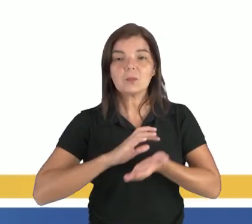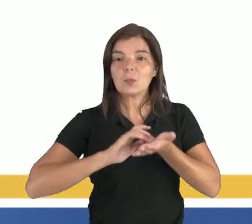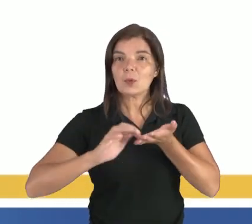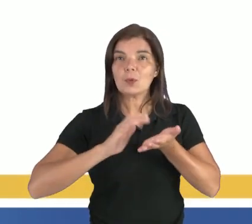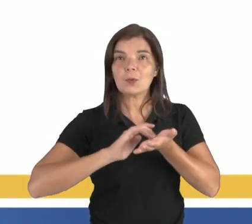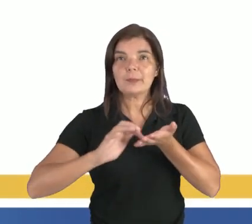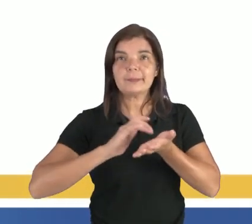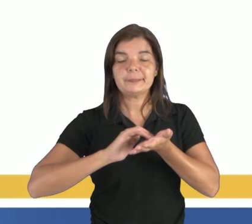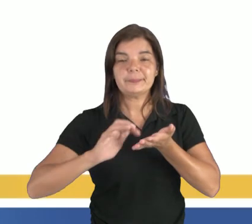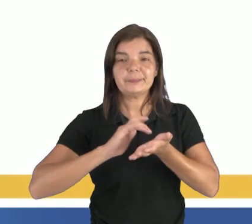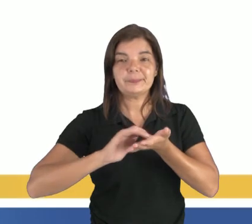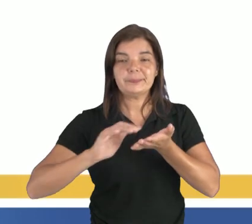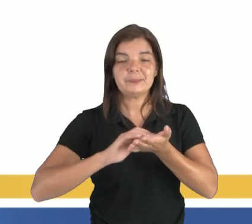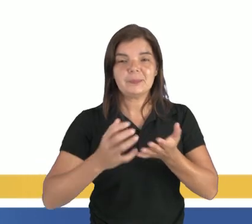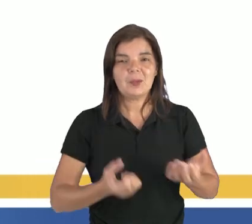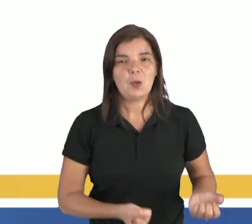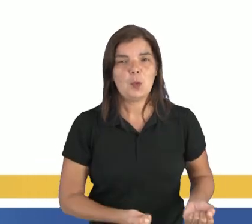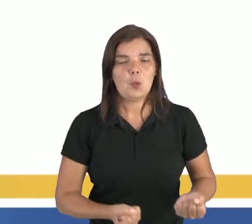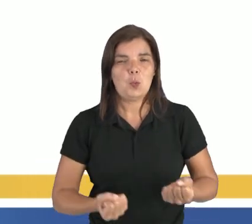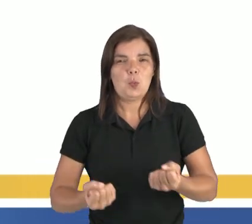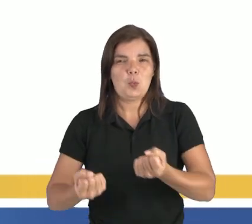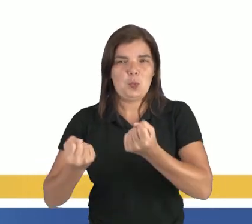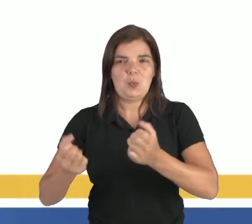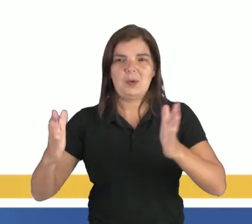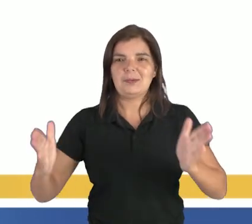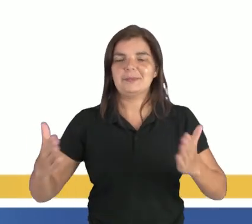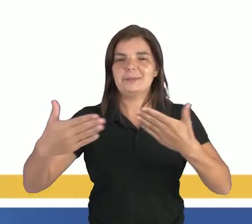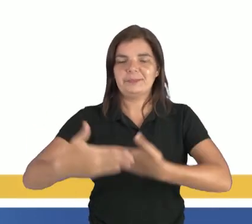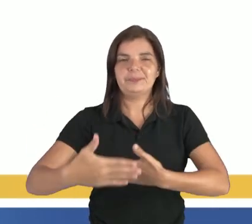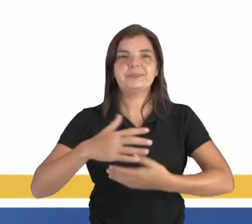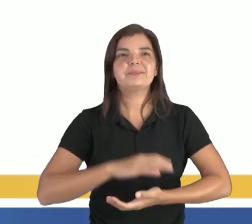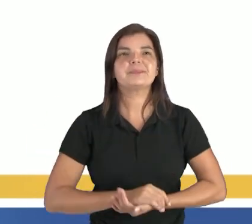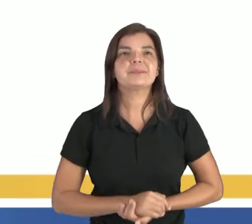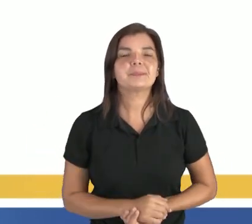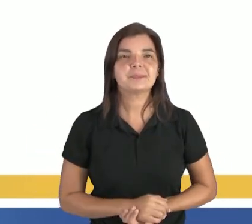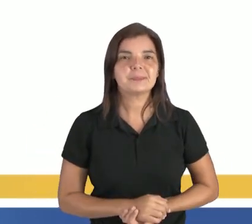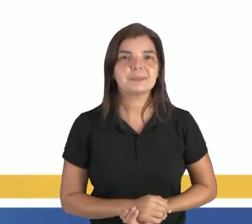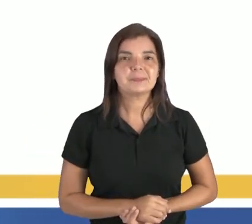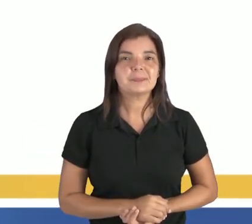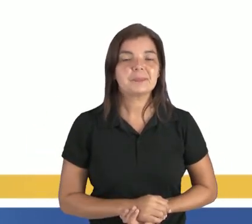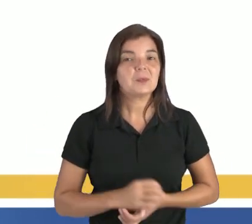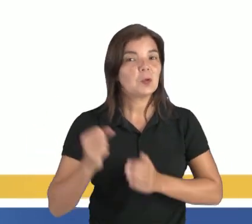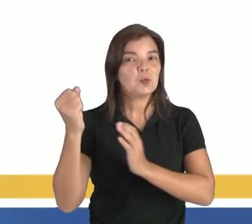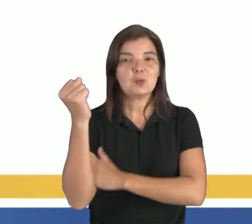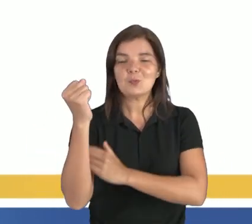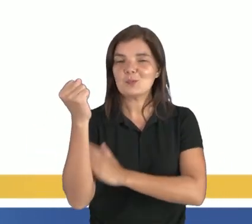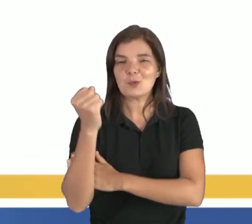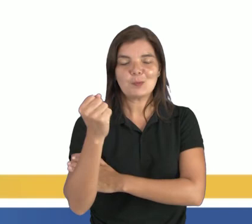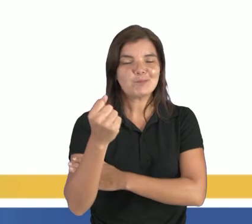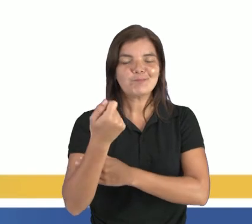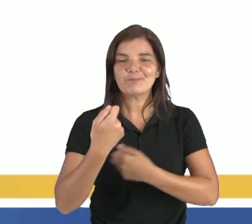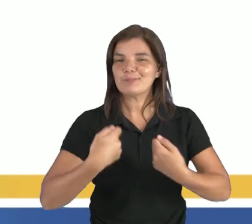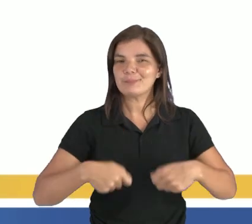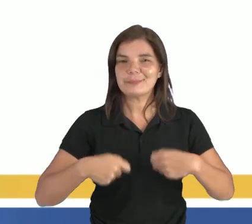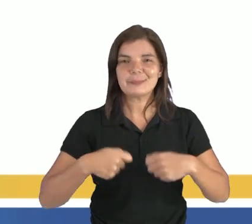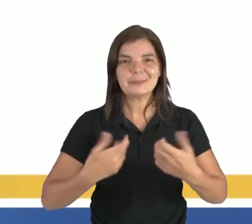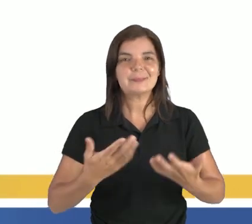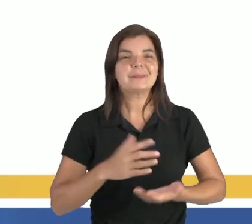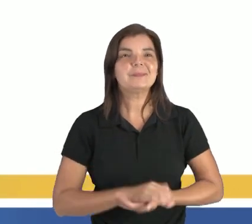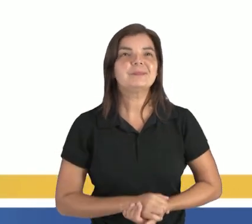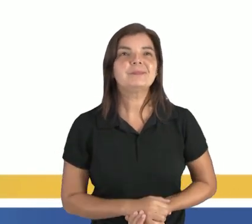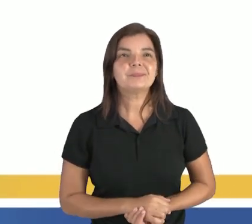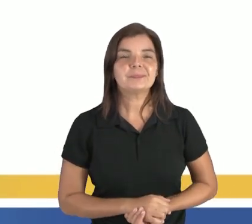né? Carry, carregar a box, aquela caixa. Então, não tenho essa força suficiente. Enough, né,